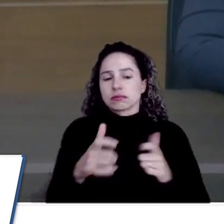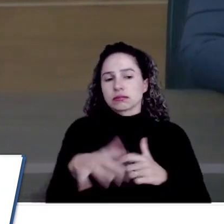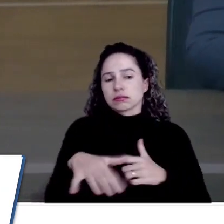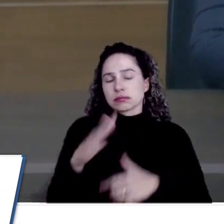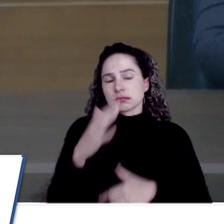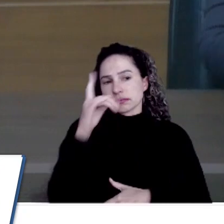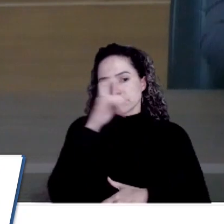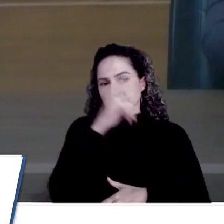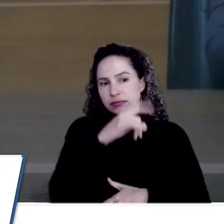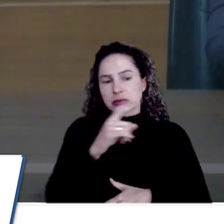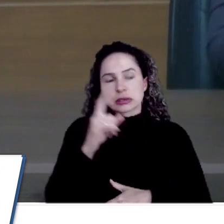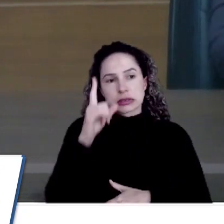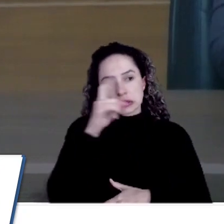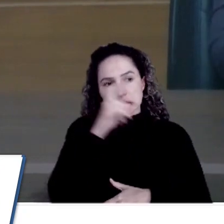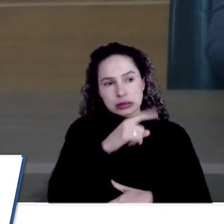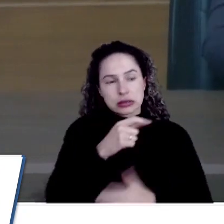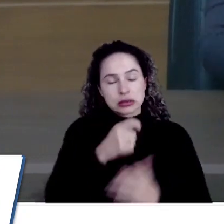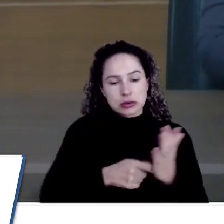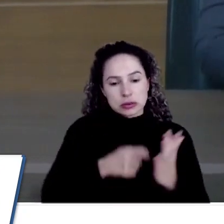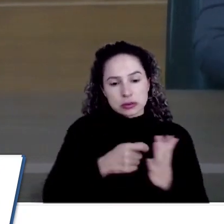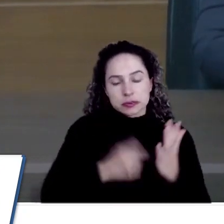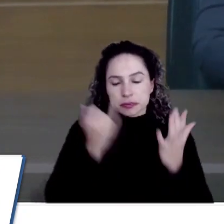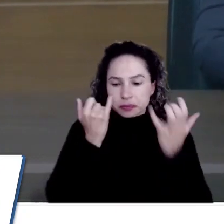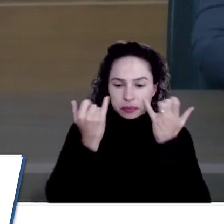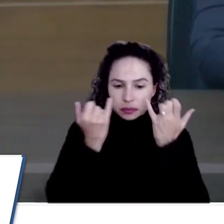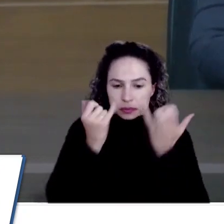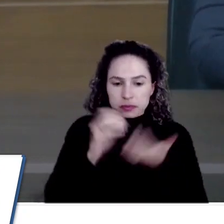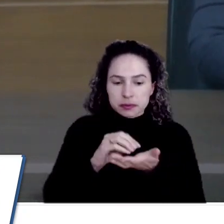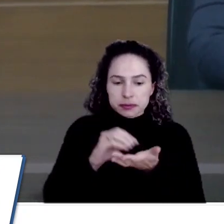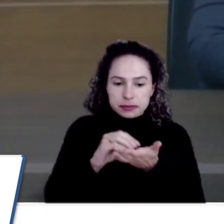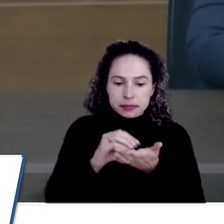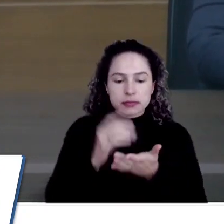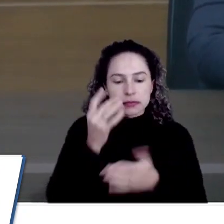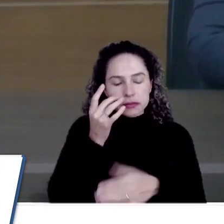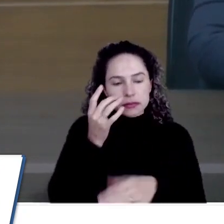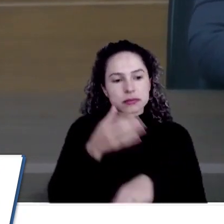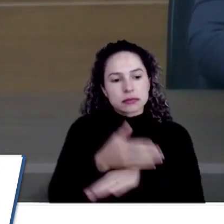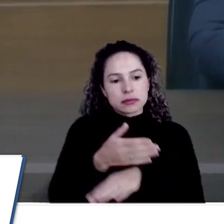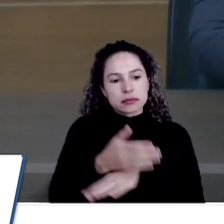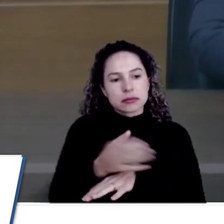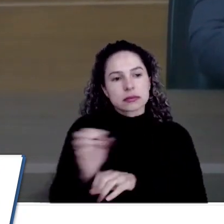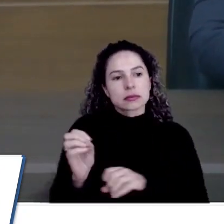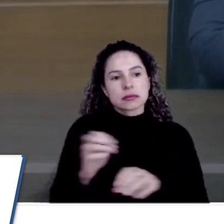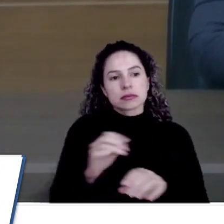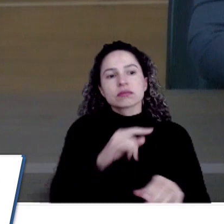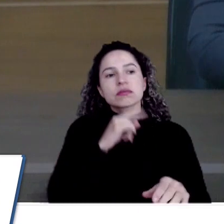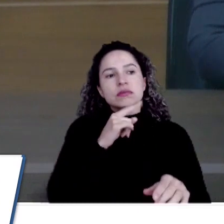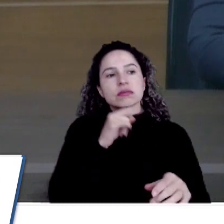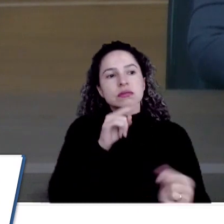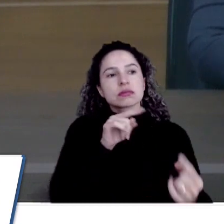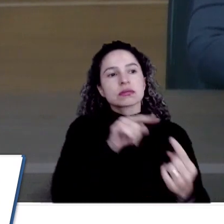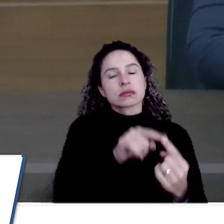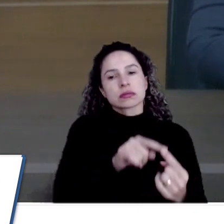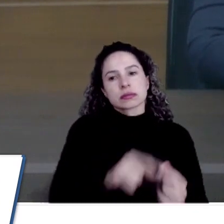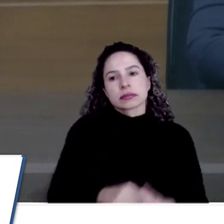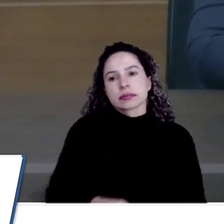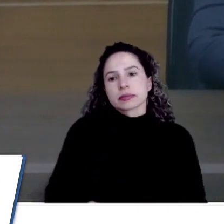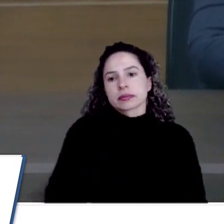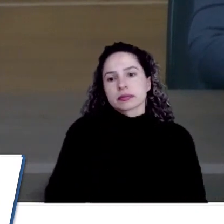dificuldade de divulgação das informações, se fez presente onde a educação não poderia chegar.